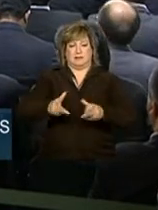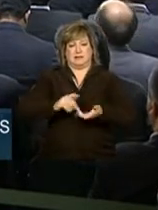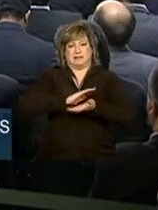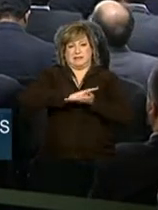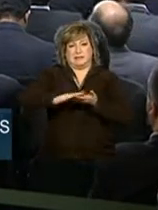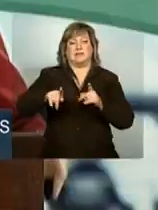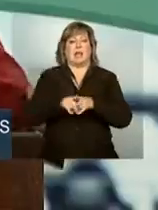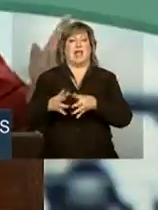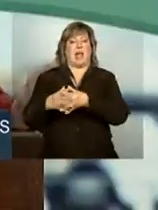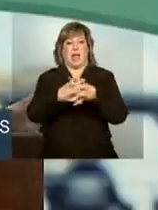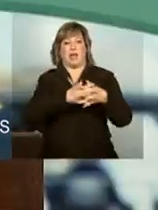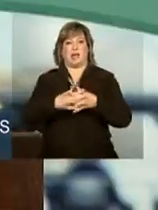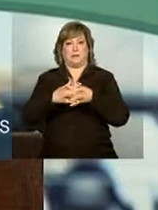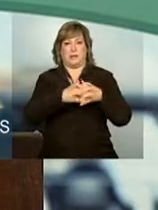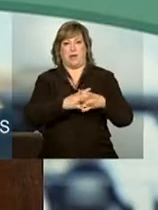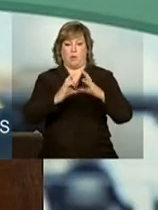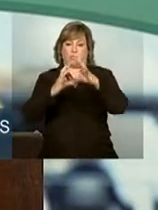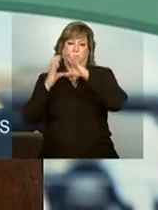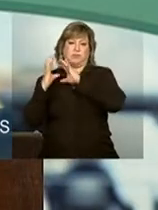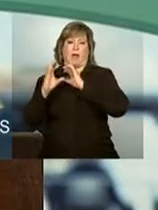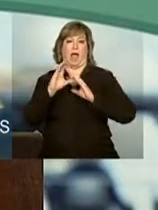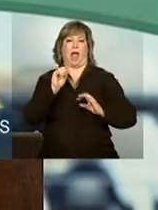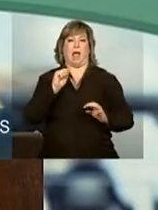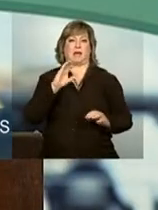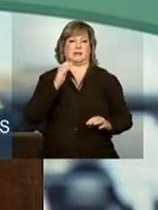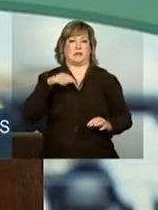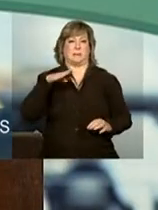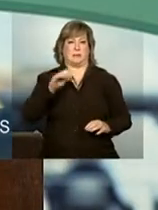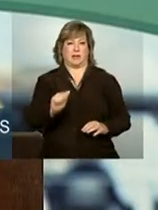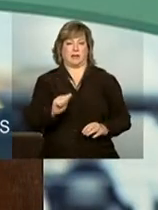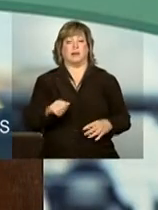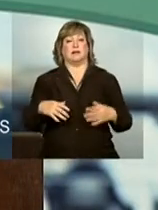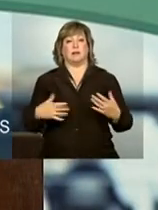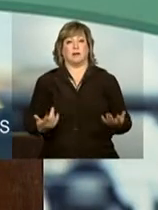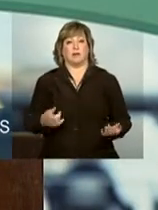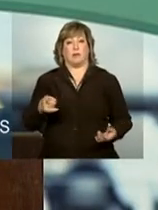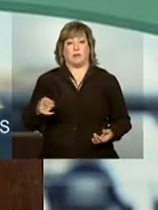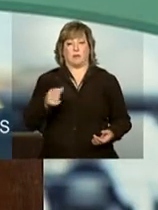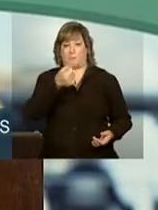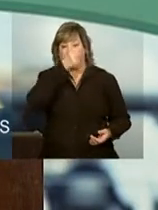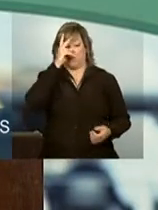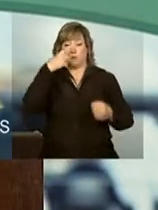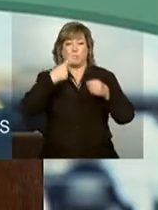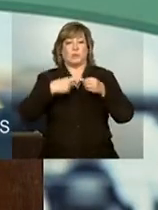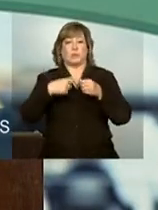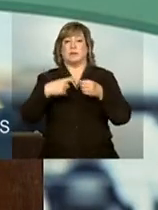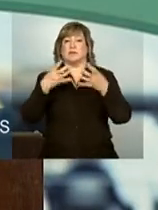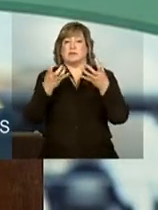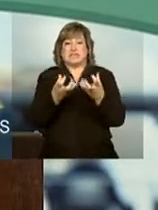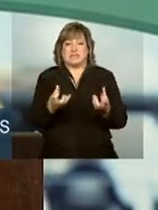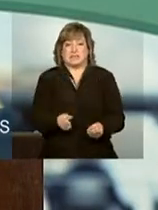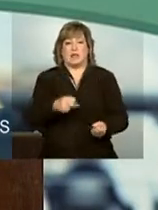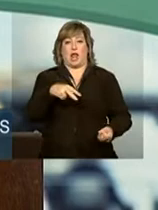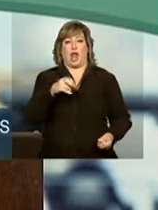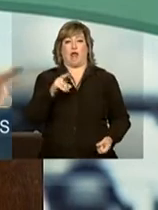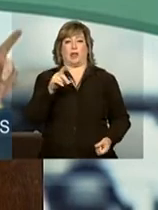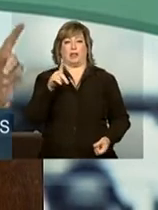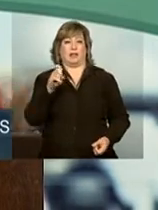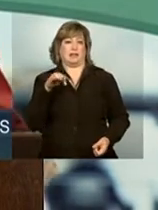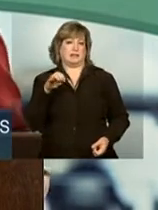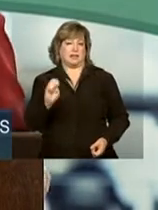caminhão caçamba. E quando o prefeito é do Nordeste, região do semiárido, ou região que foi